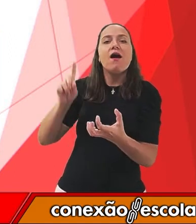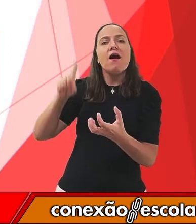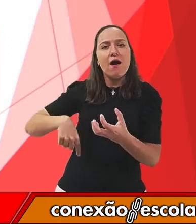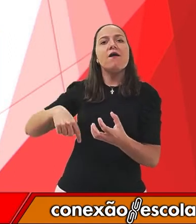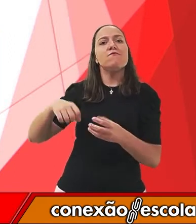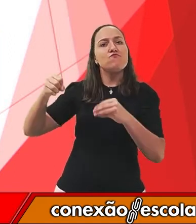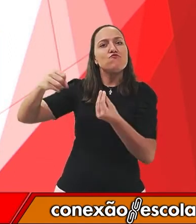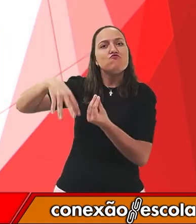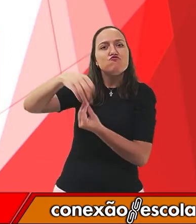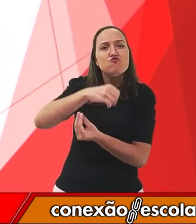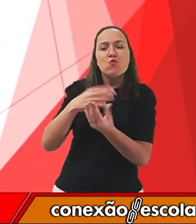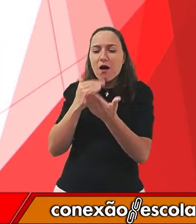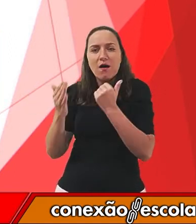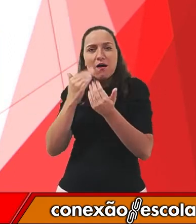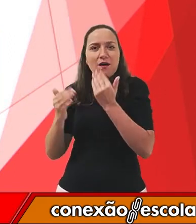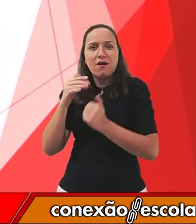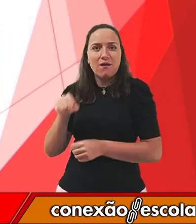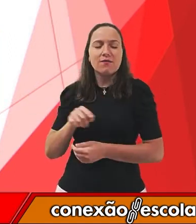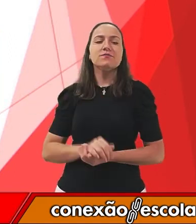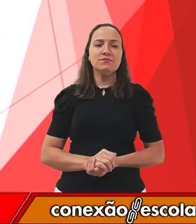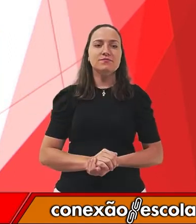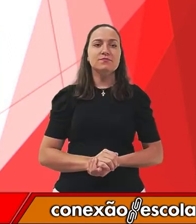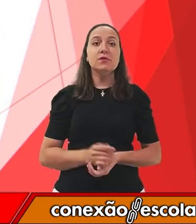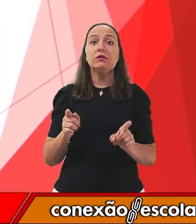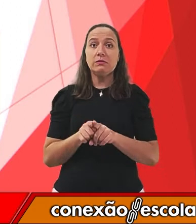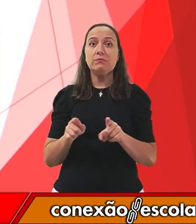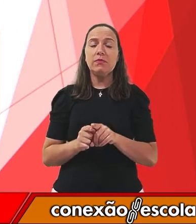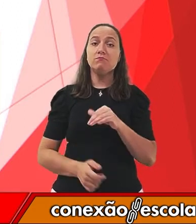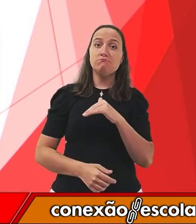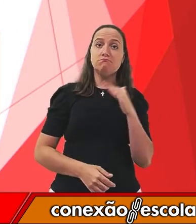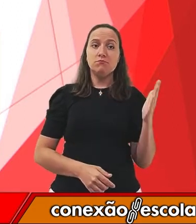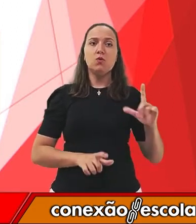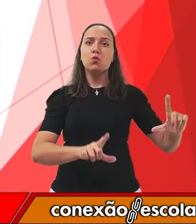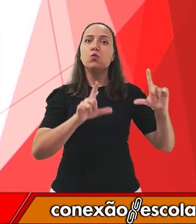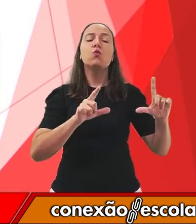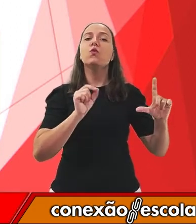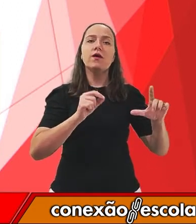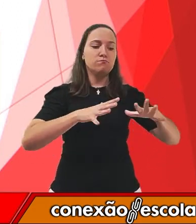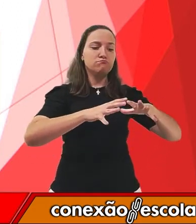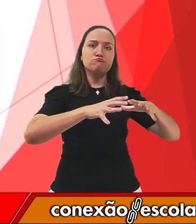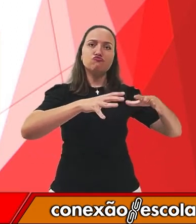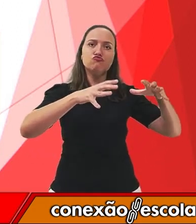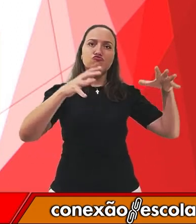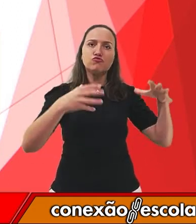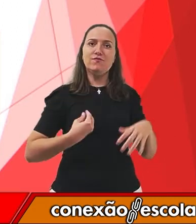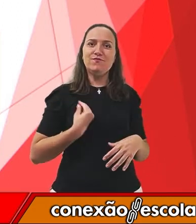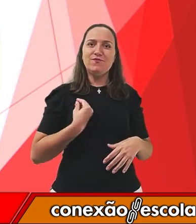desse pão. Já na imagem 1, o que você vê? Uma massa de pão